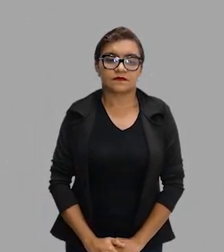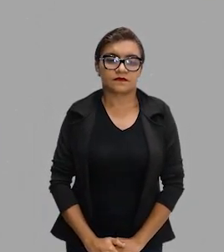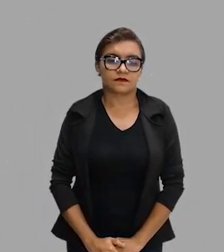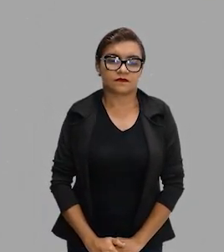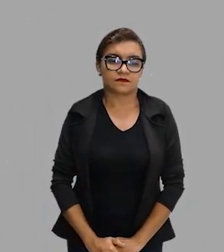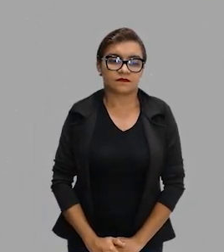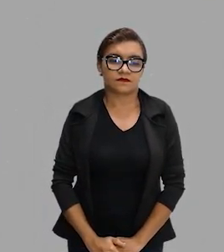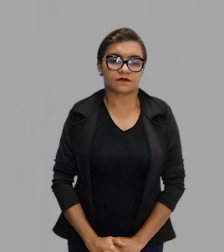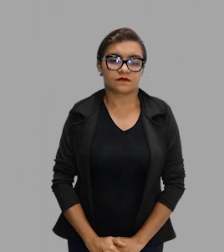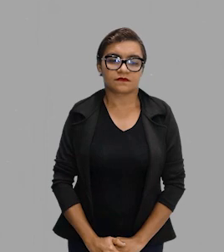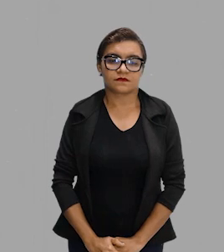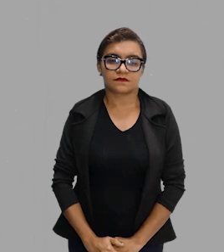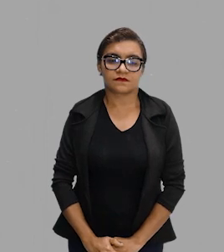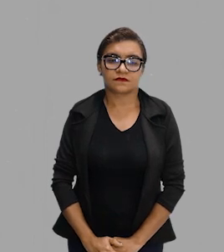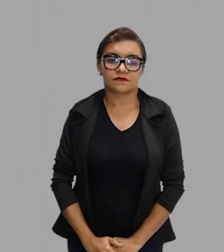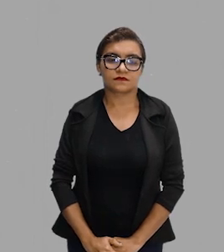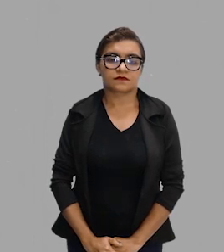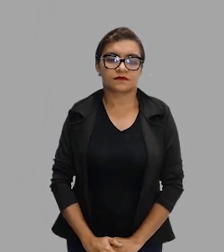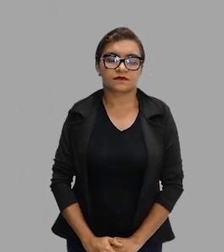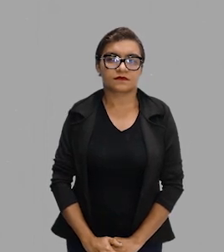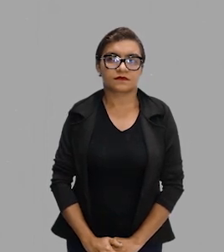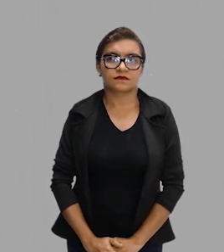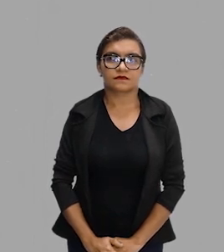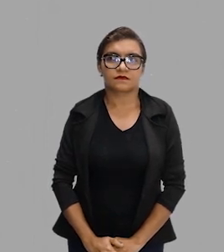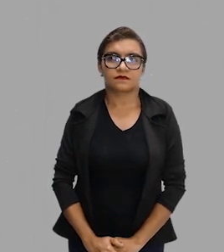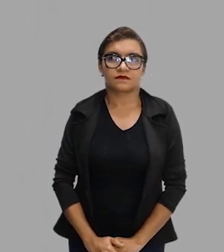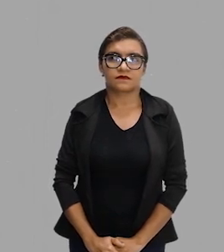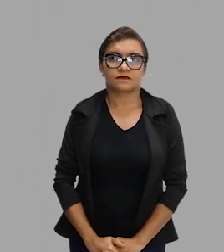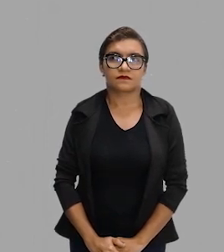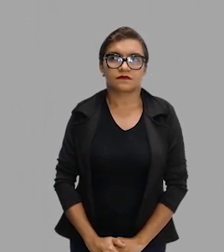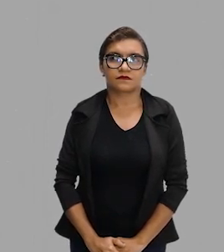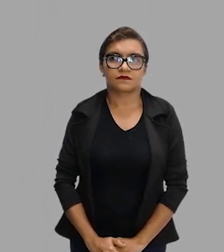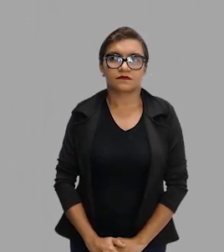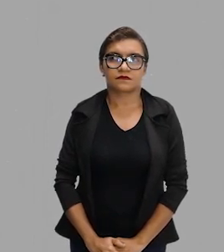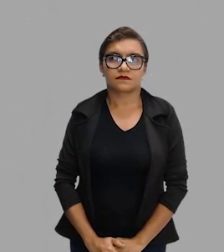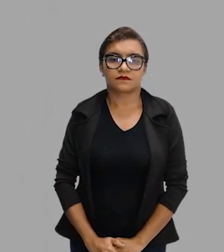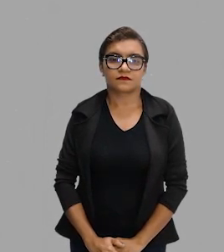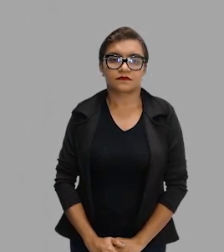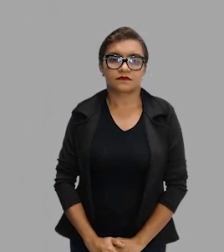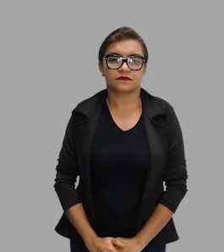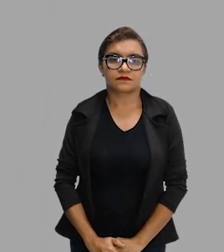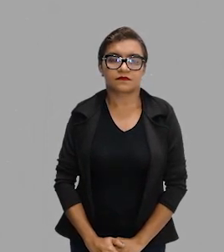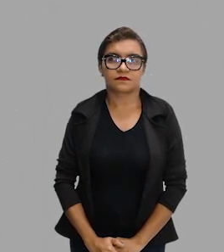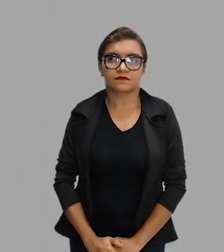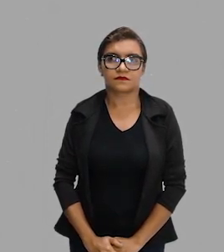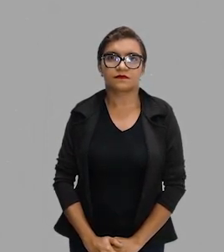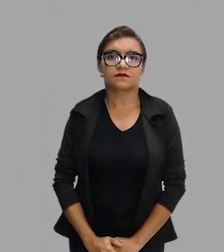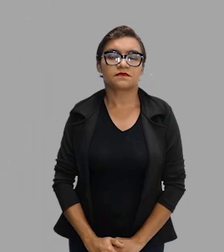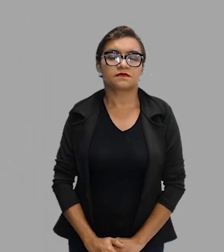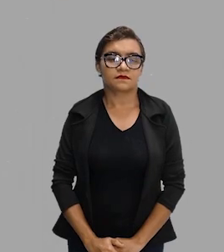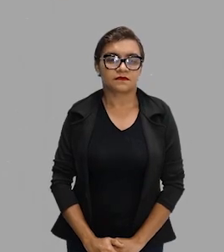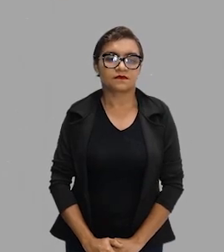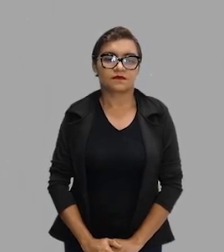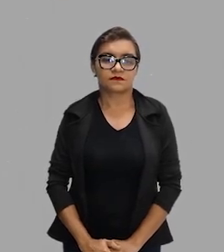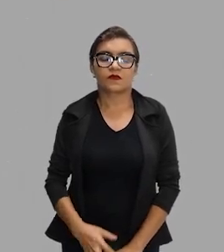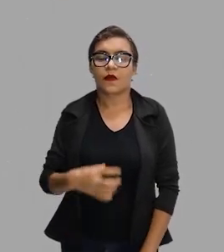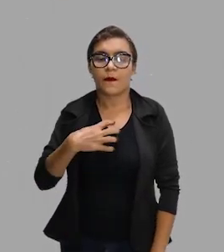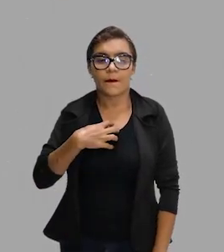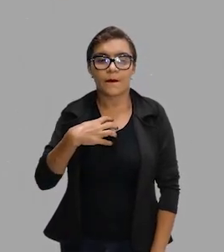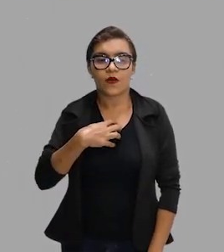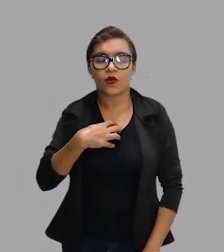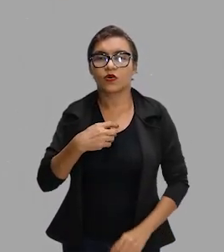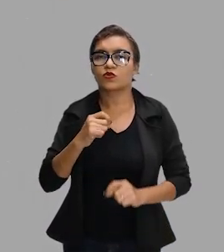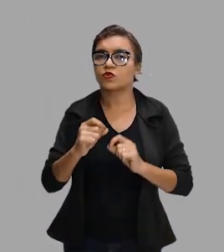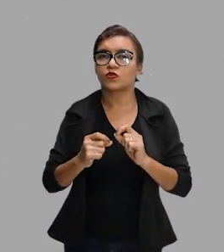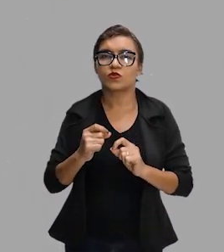Desayuno, café y tostadas todos los días. El modo